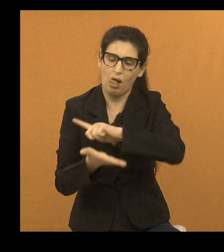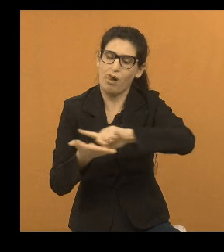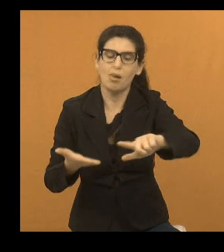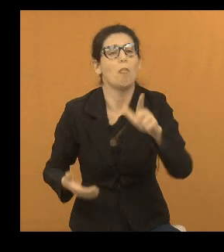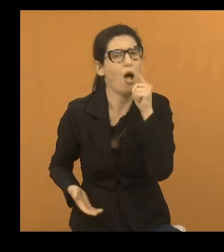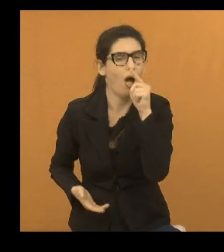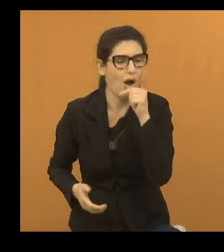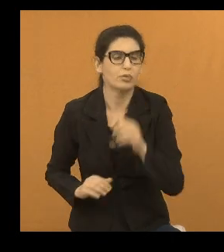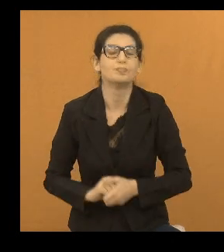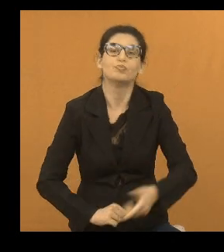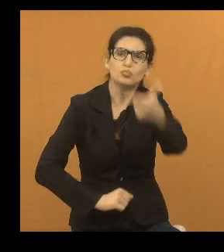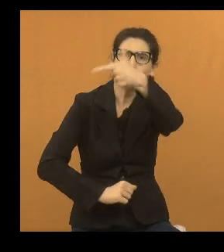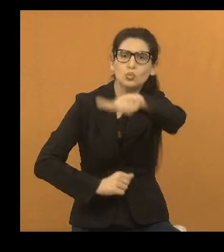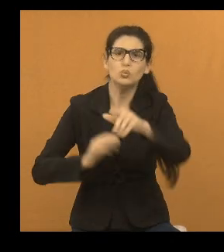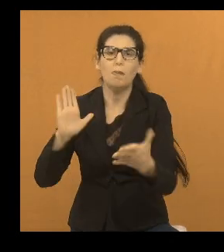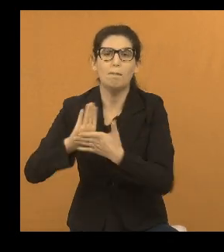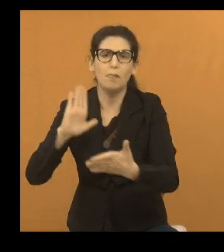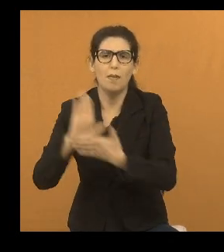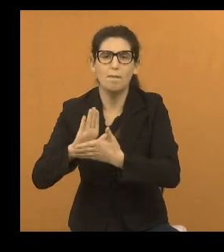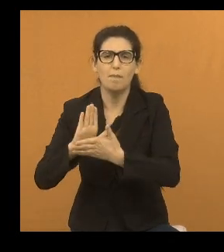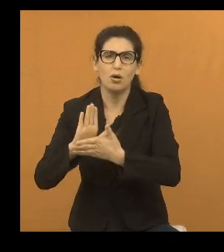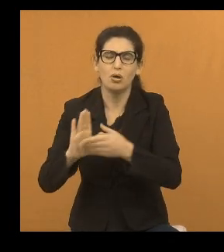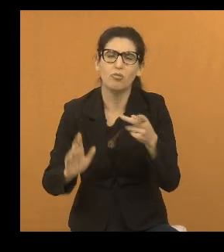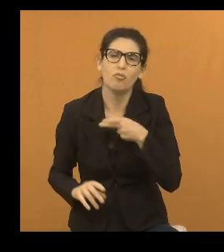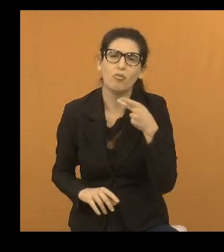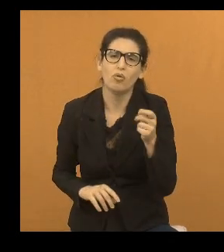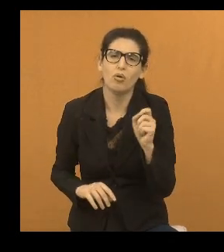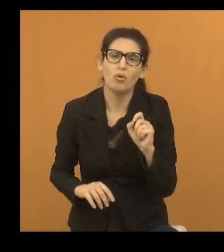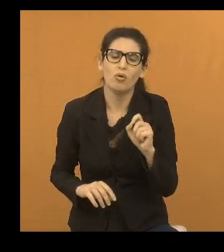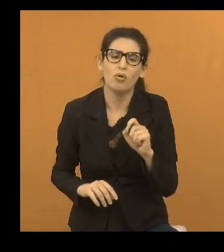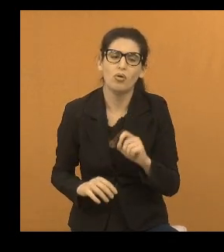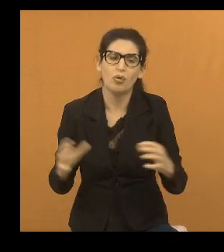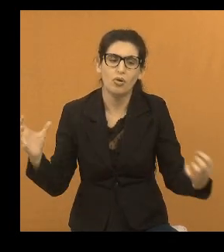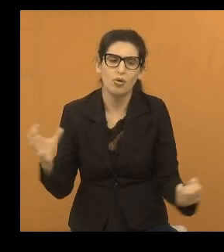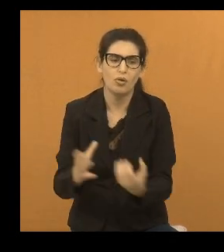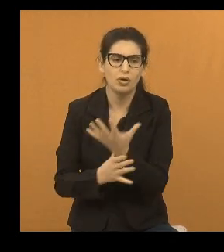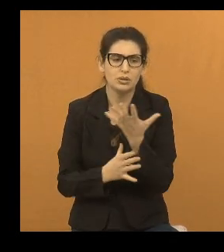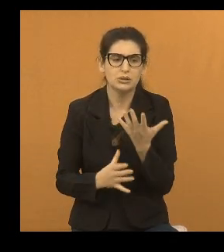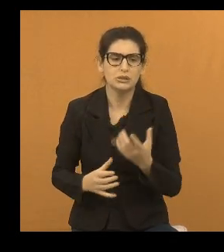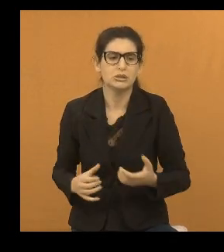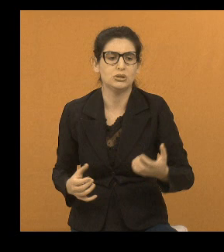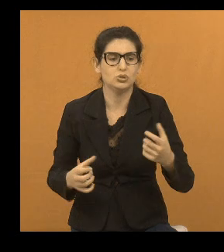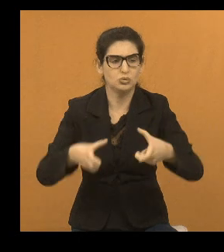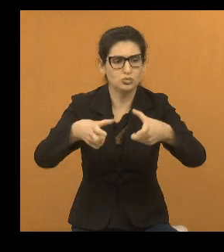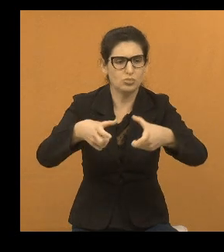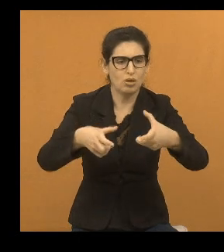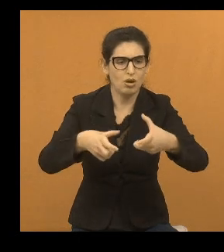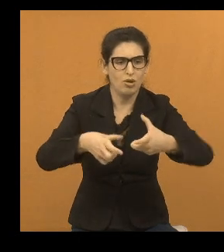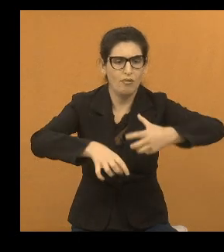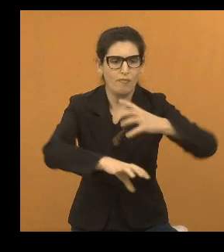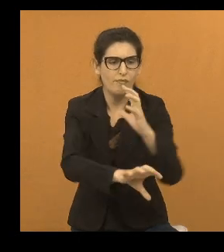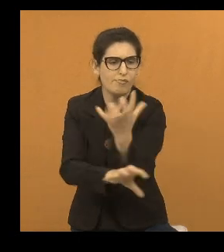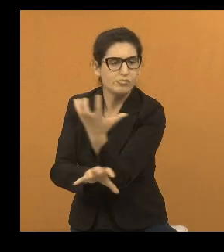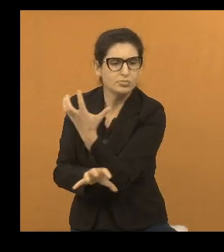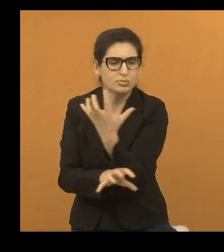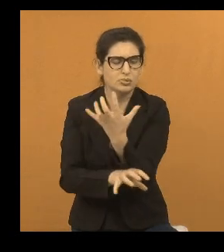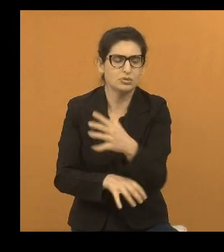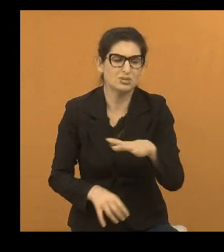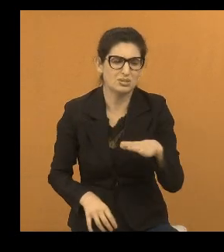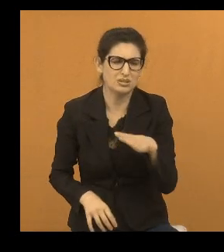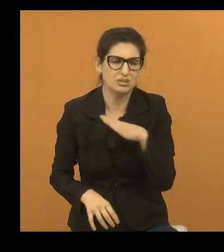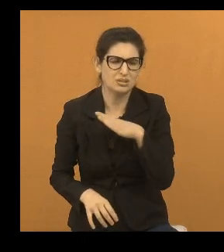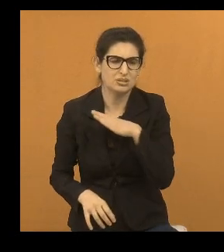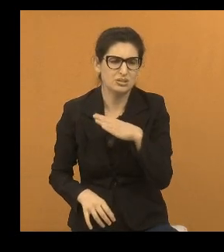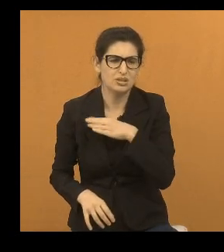A próxima proposta fala sobre a criação de sistemas verdes urbanos. Esses sistemas